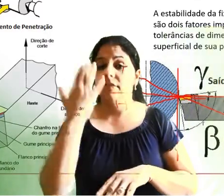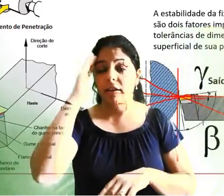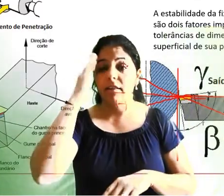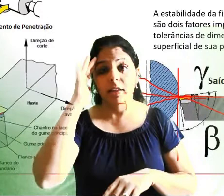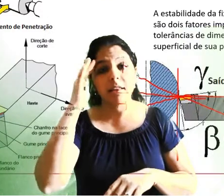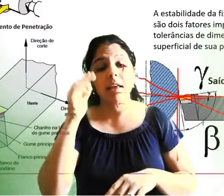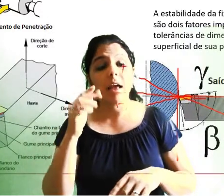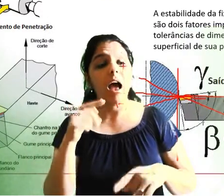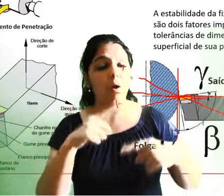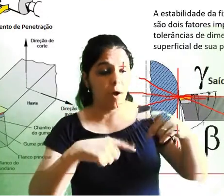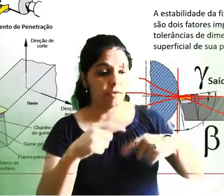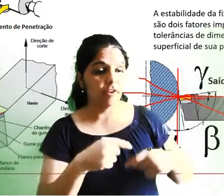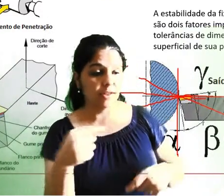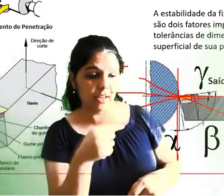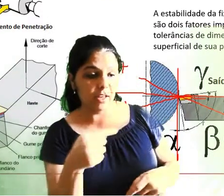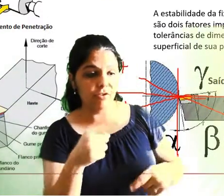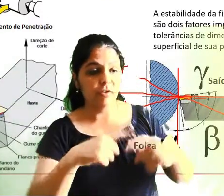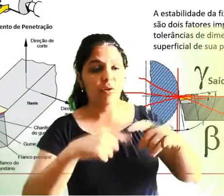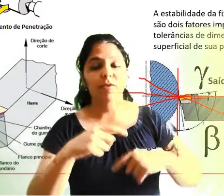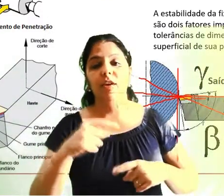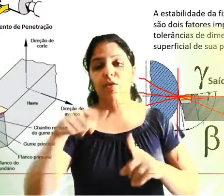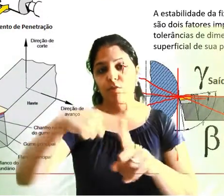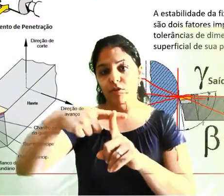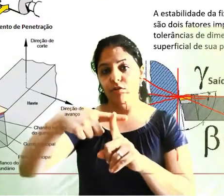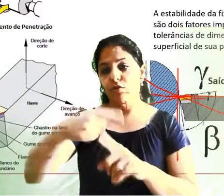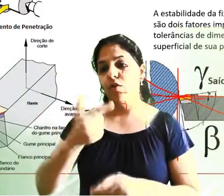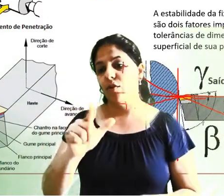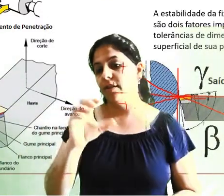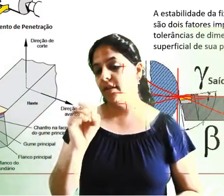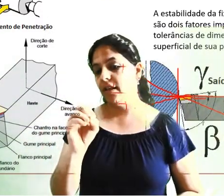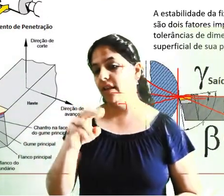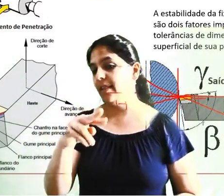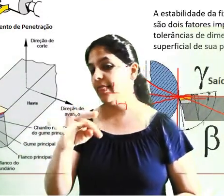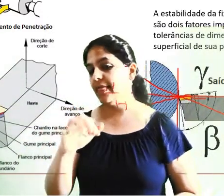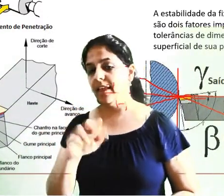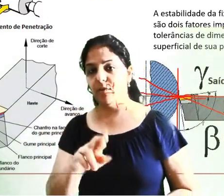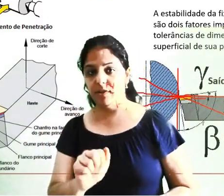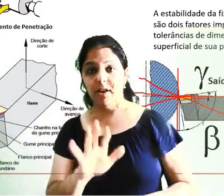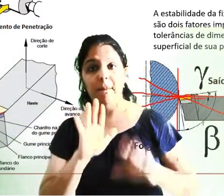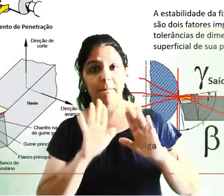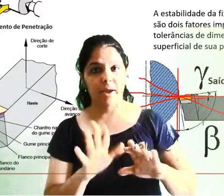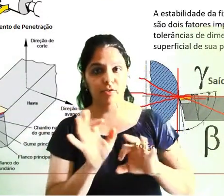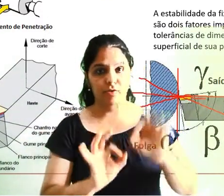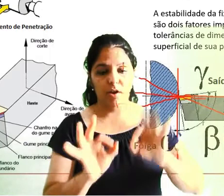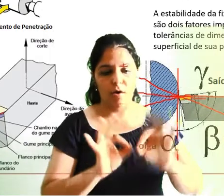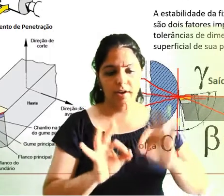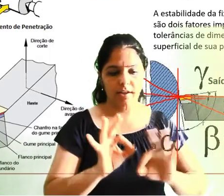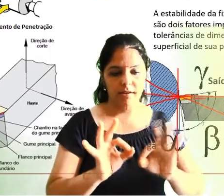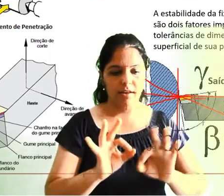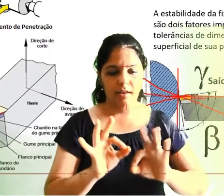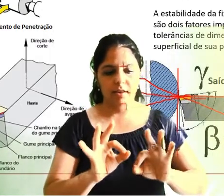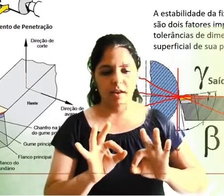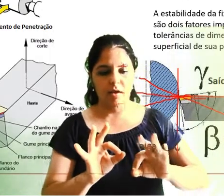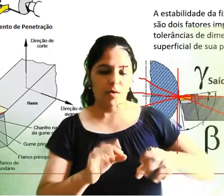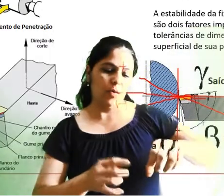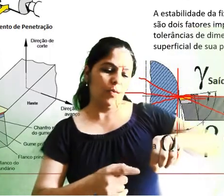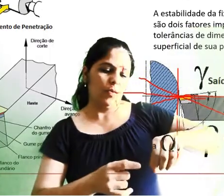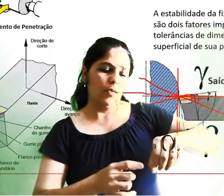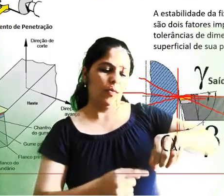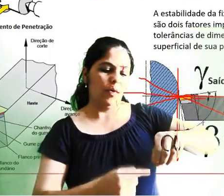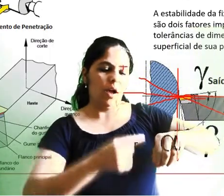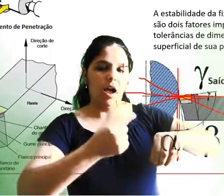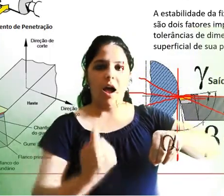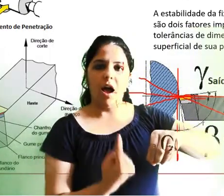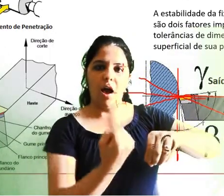identifica uma ferramenta positiva ou negativa, tá? Ou uma ferramenta neutra. Mas a altura, o ajuste dela aqui, ó, tá vendo? A